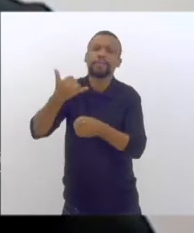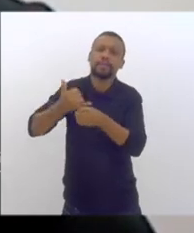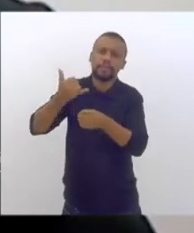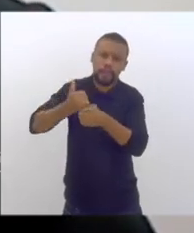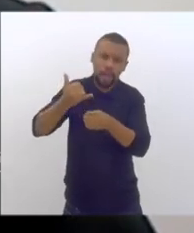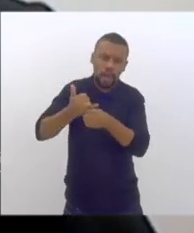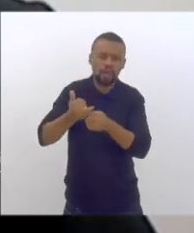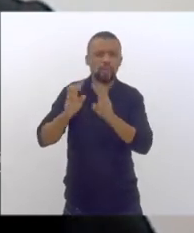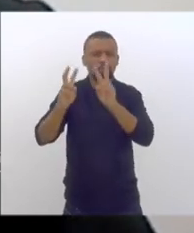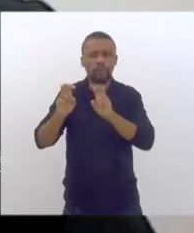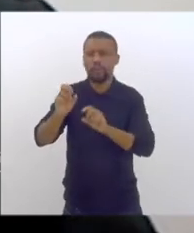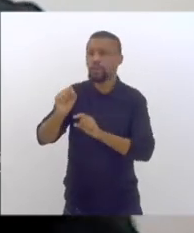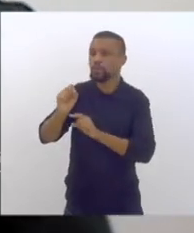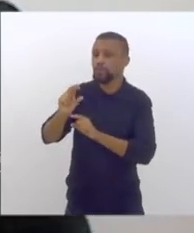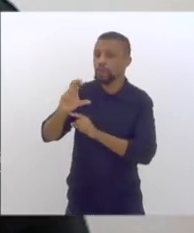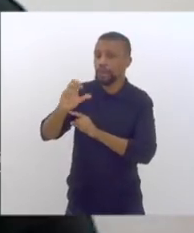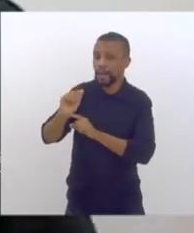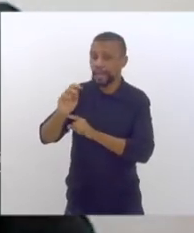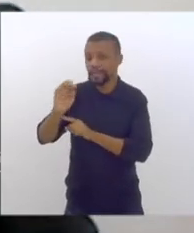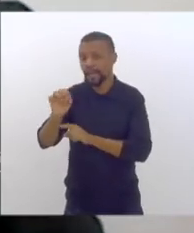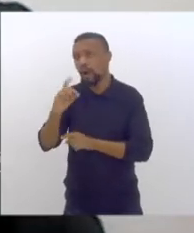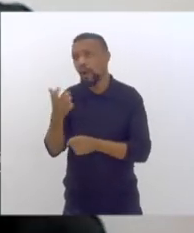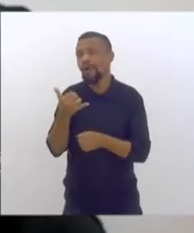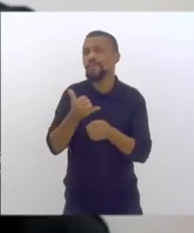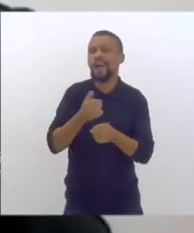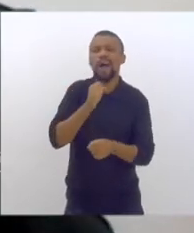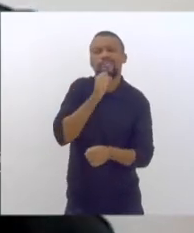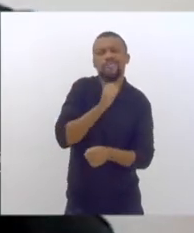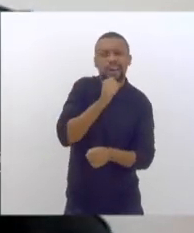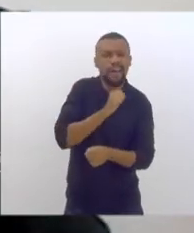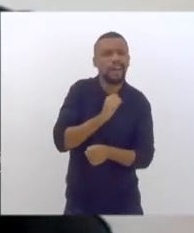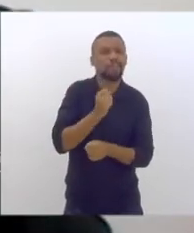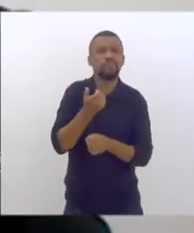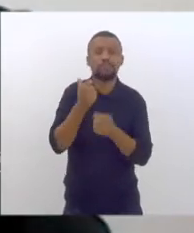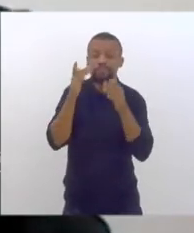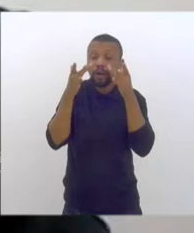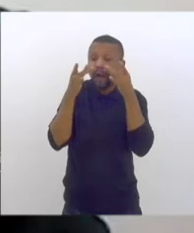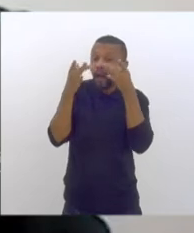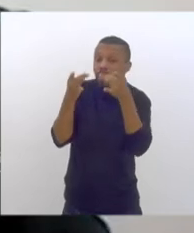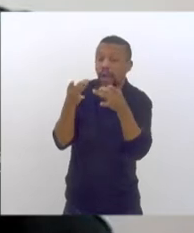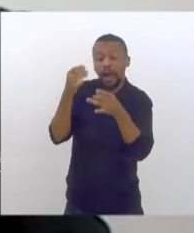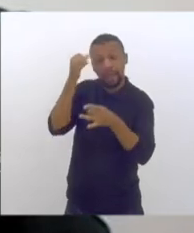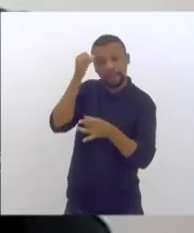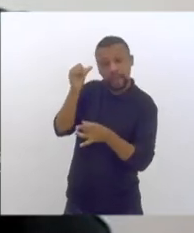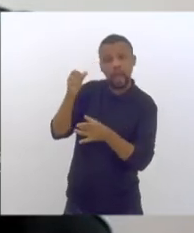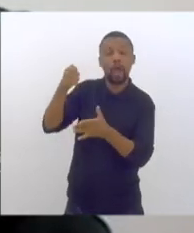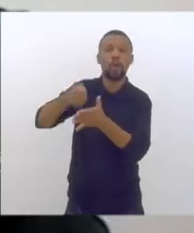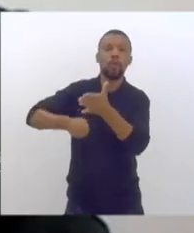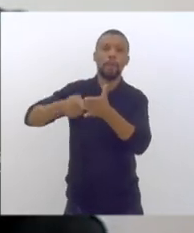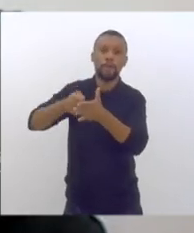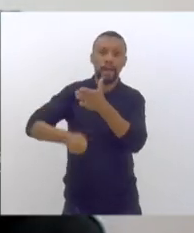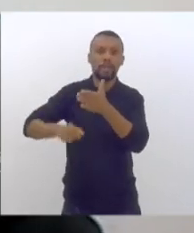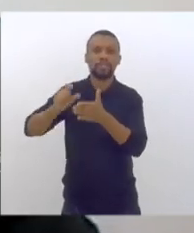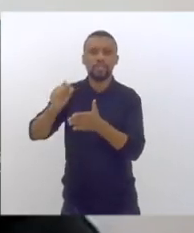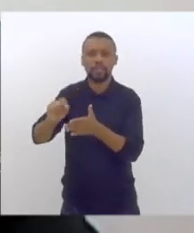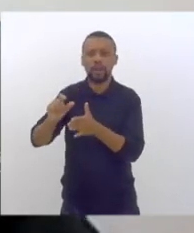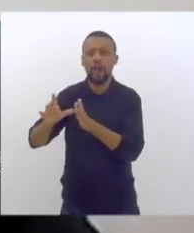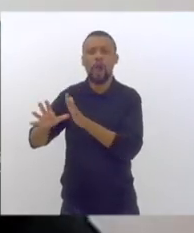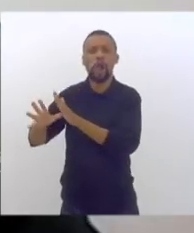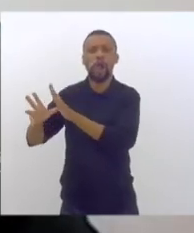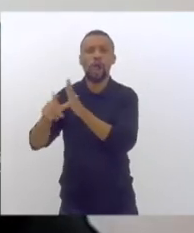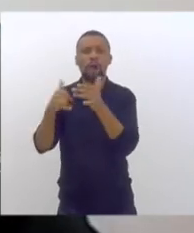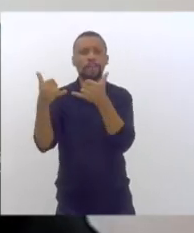de sucata ou ferro-velho visando atenção especial à prevenção e ao combate aos receptores